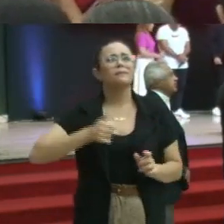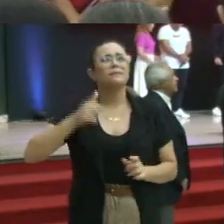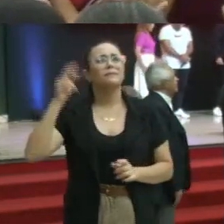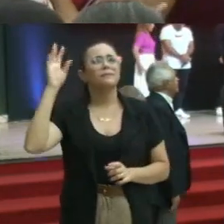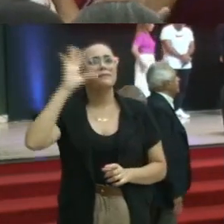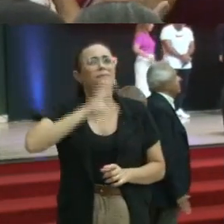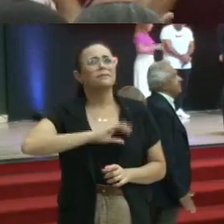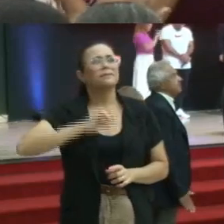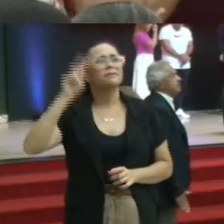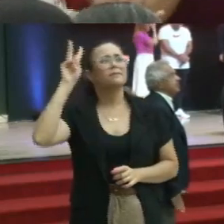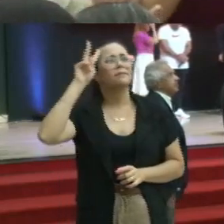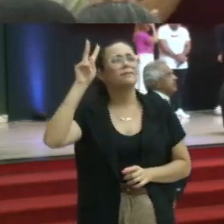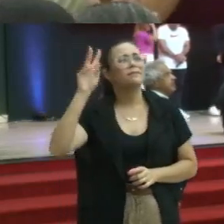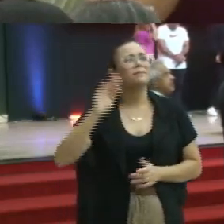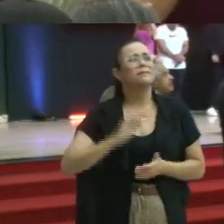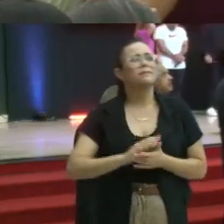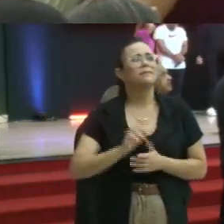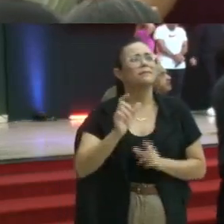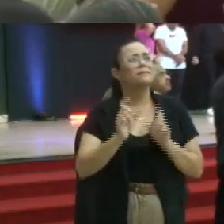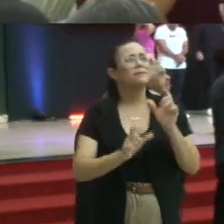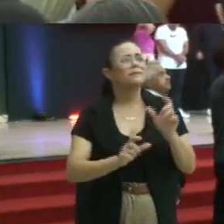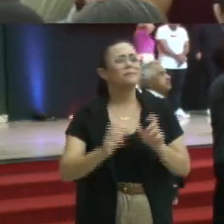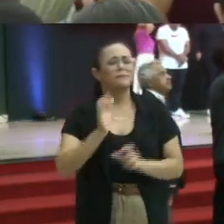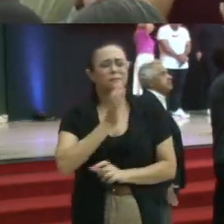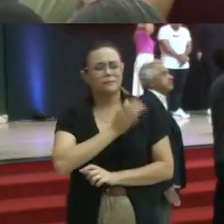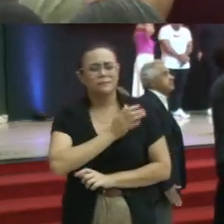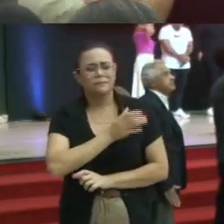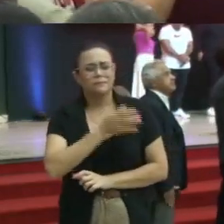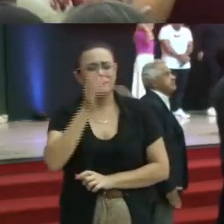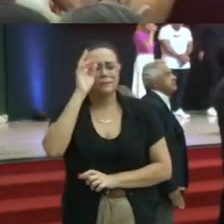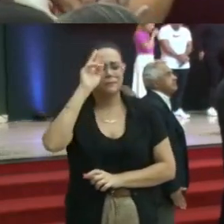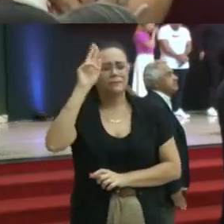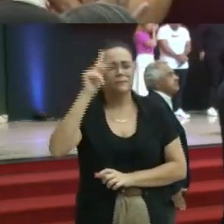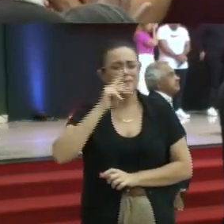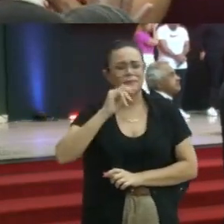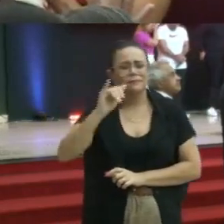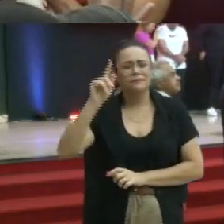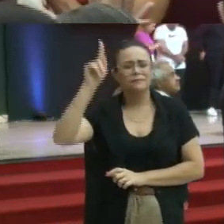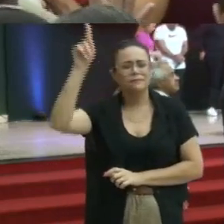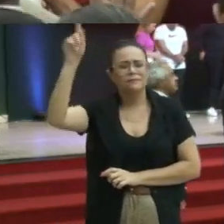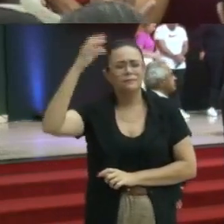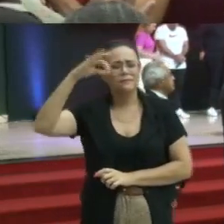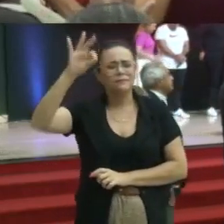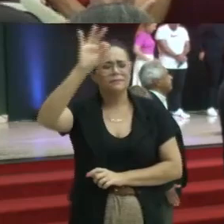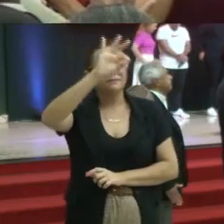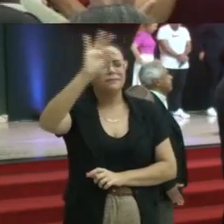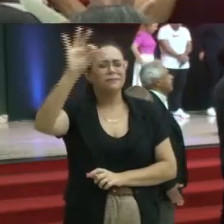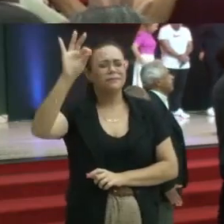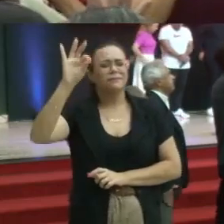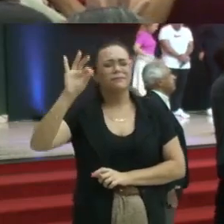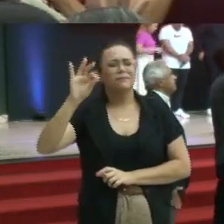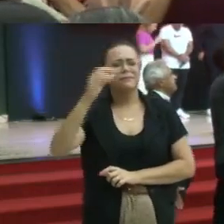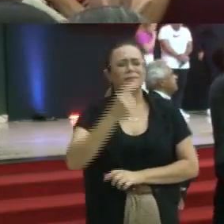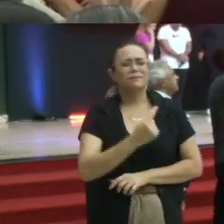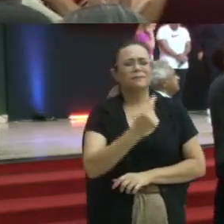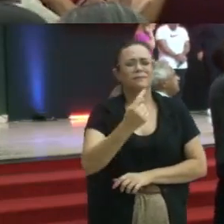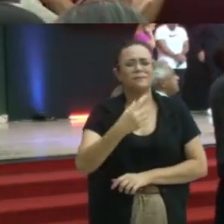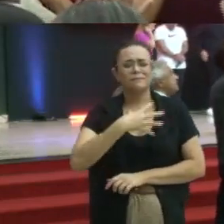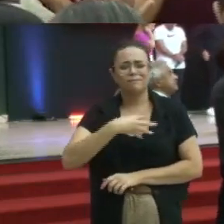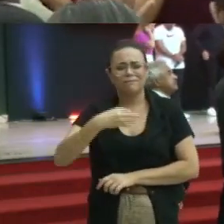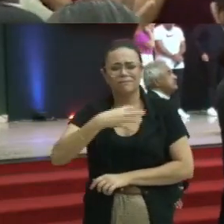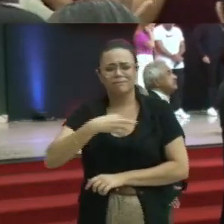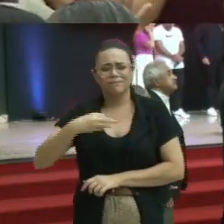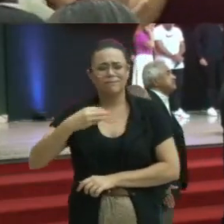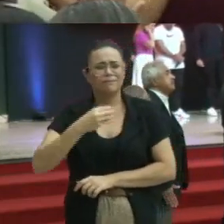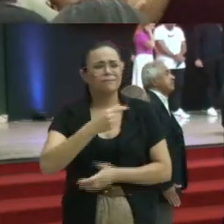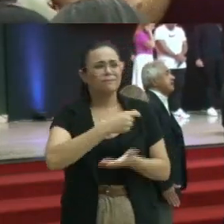em cada coração aqui, Senhor. Ah, Espírito Santo de Deus, escreve o nome dos teus filhos no livro